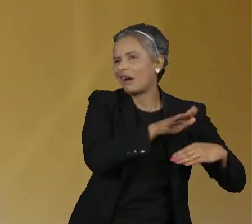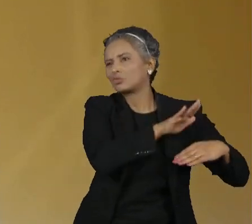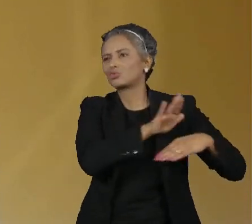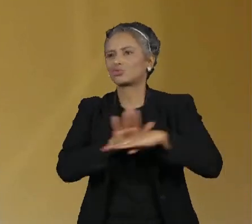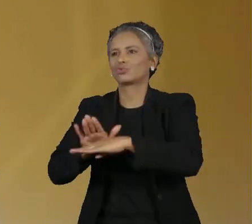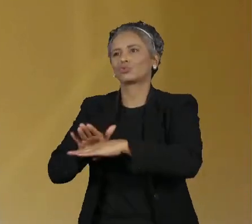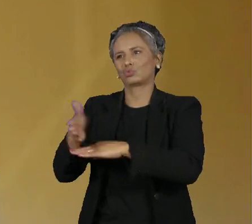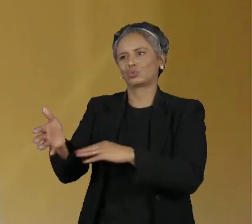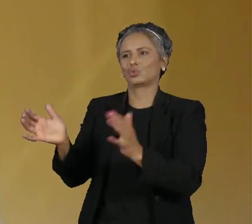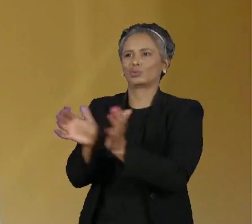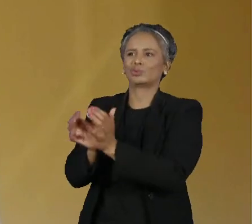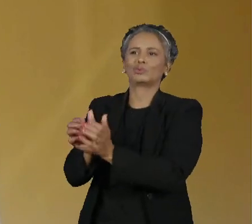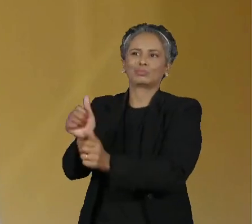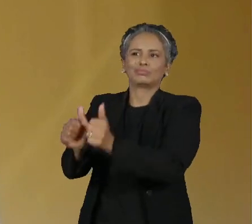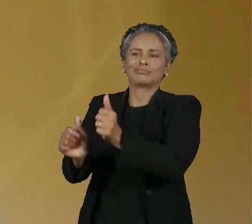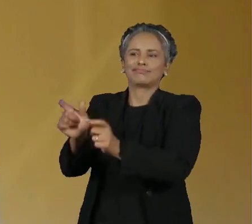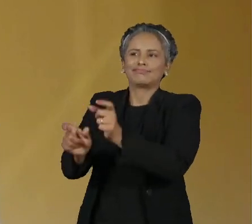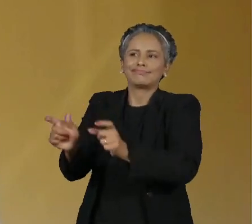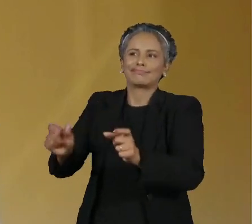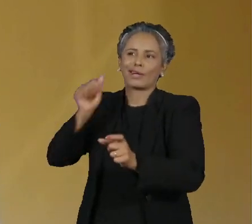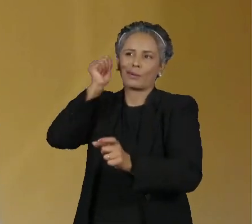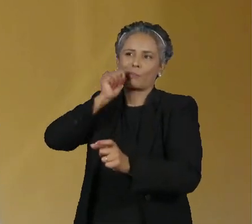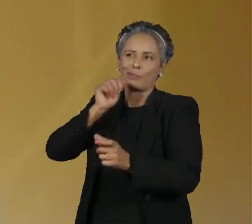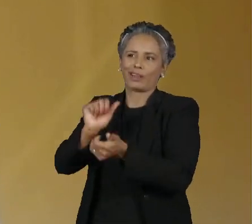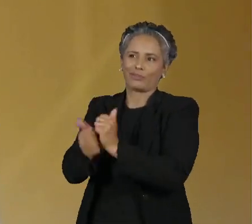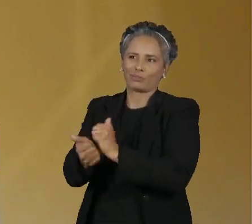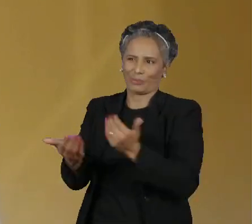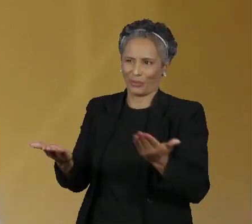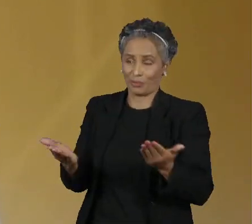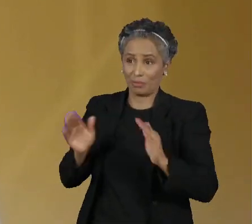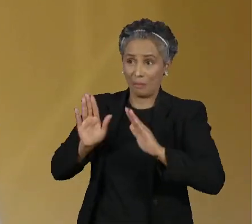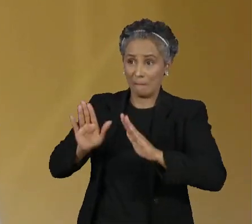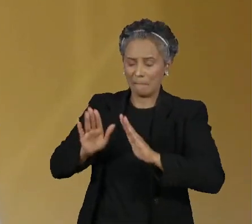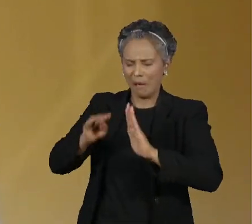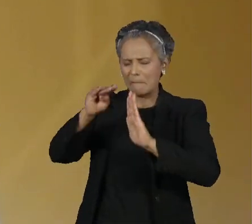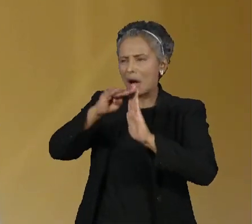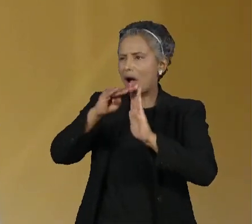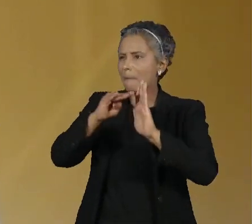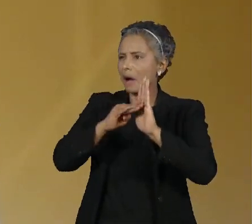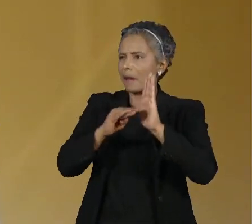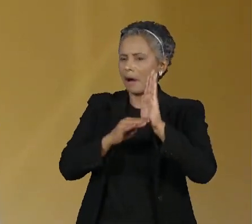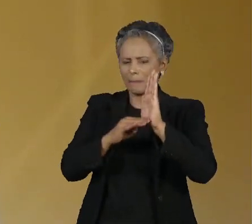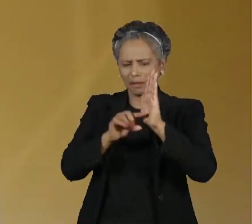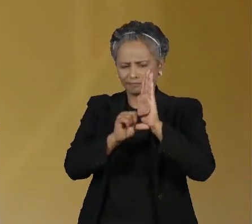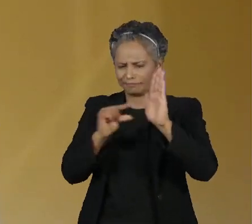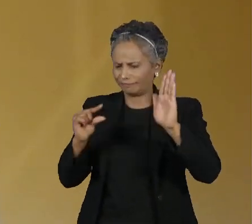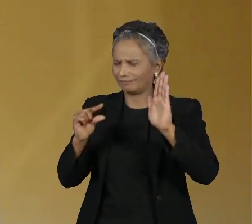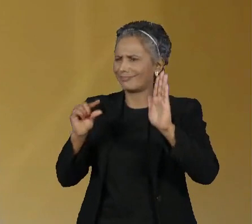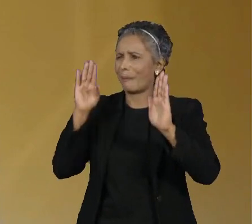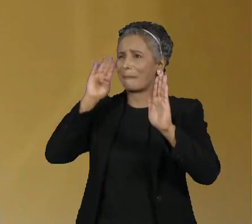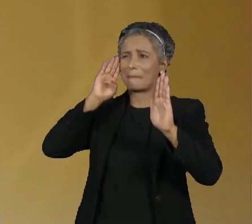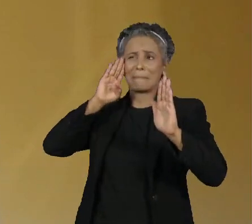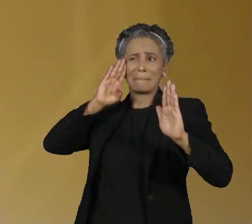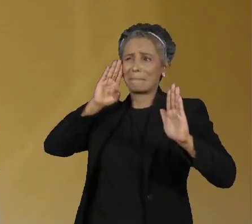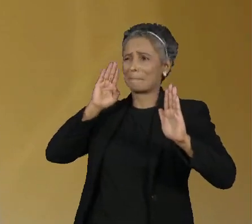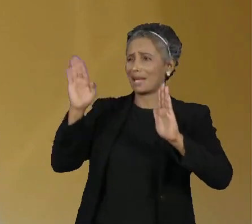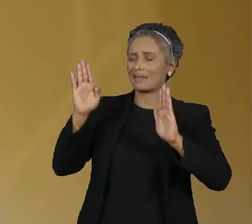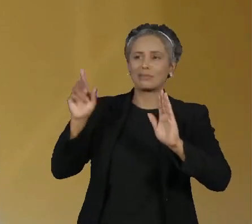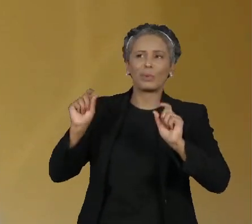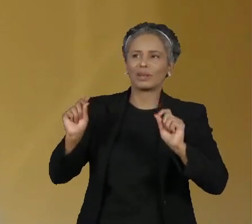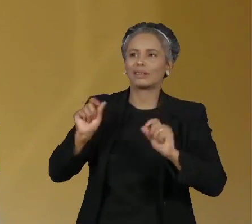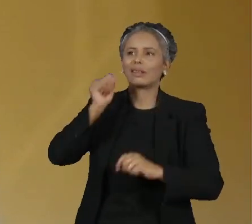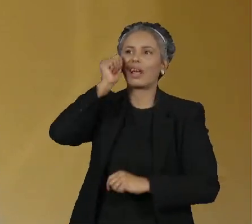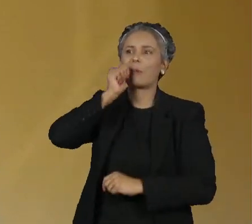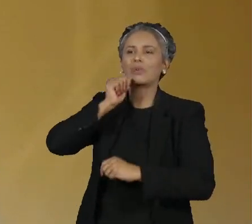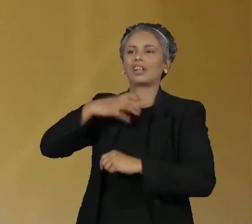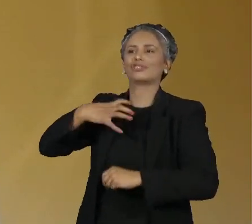modalidade vai se desenvolver. E eu acho que o ponto principal é a gente ter mulheres em posições de liderança aí, com um olhar